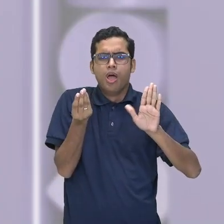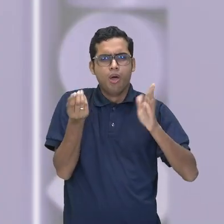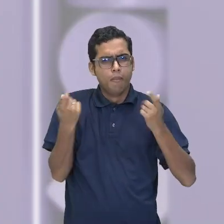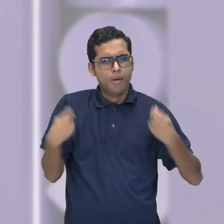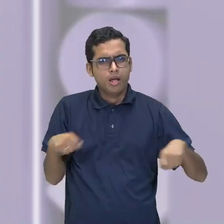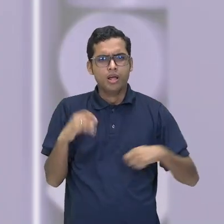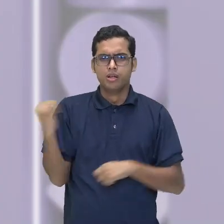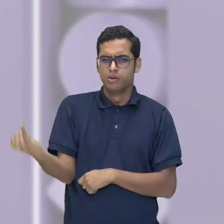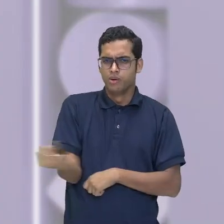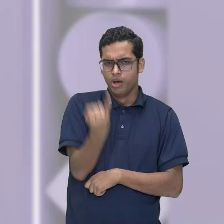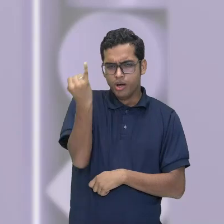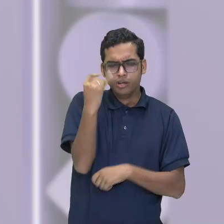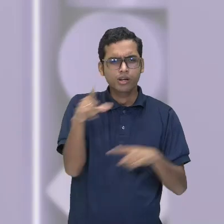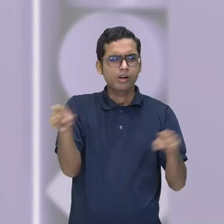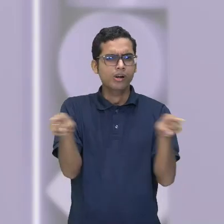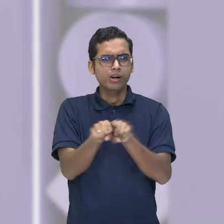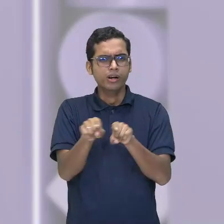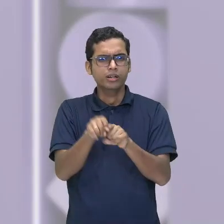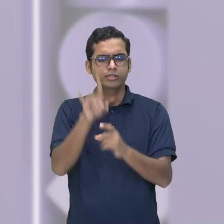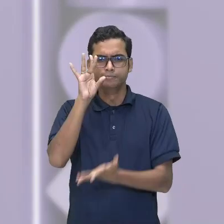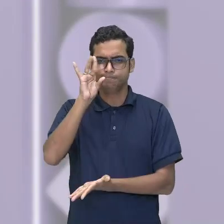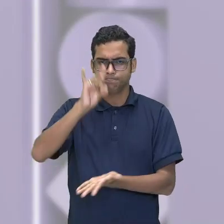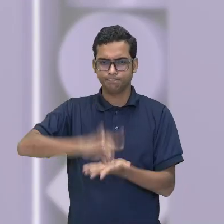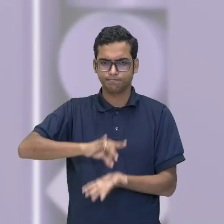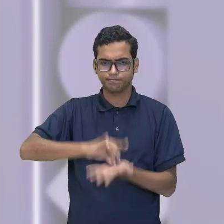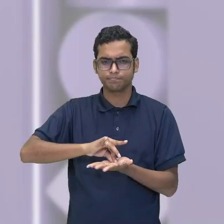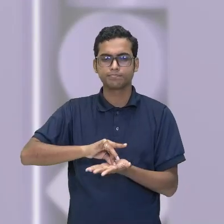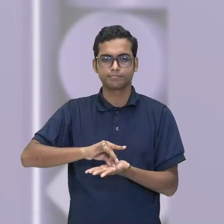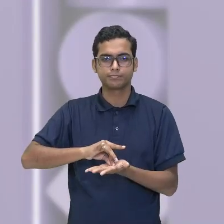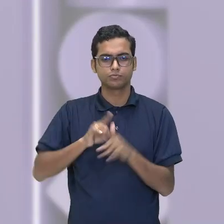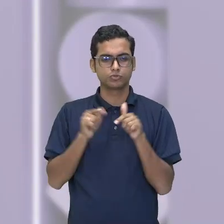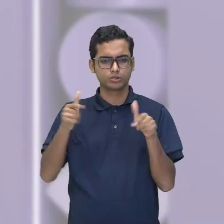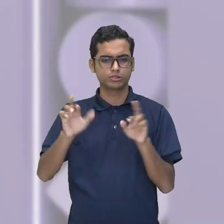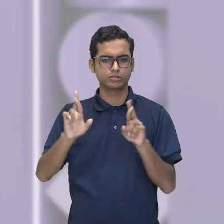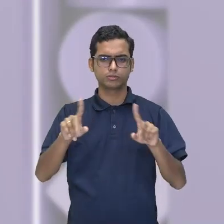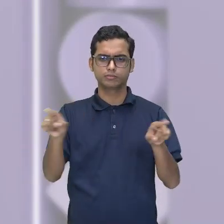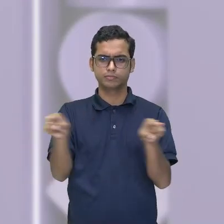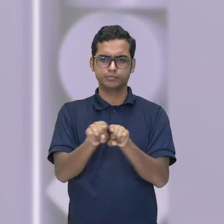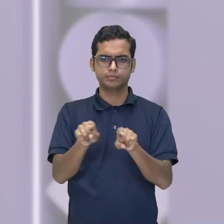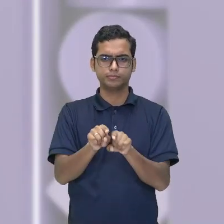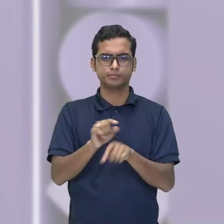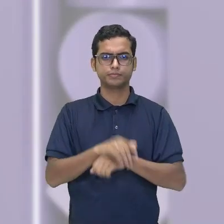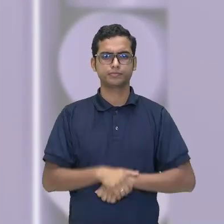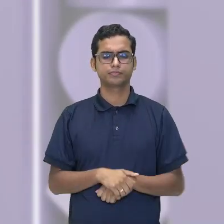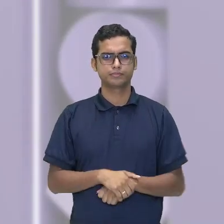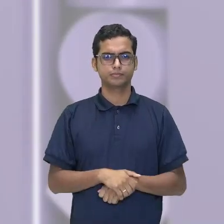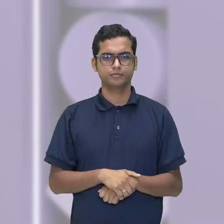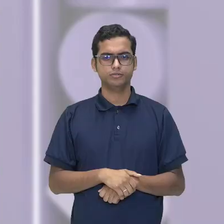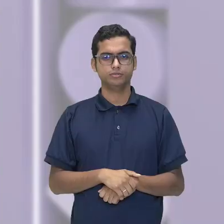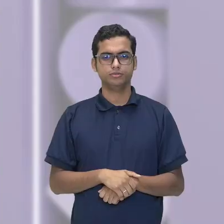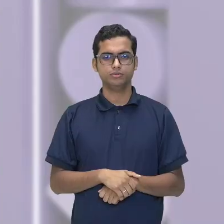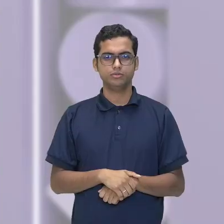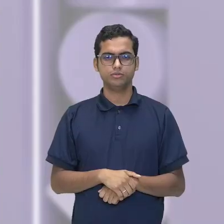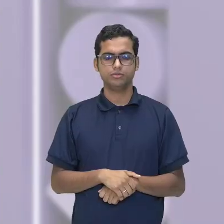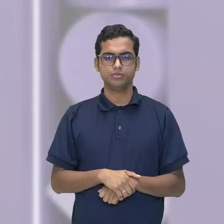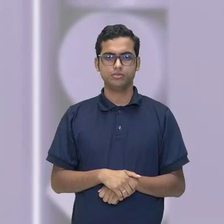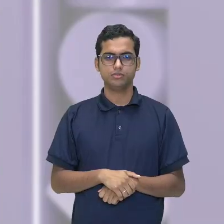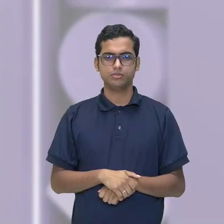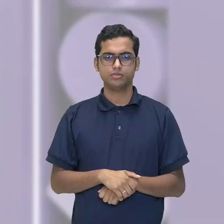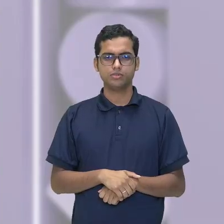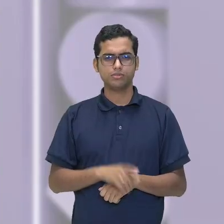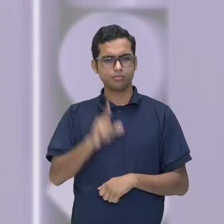necessário e um peso que, de fato, assim, faz a diferença. Então, gente, vocês viram